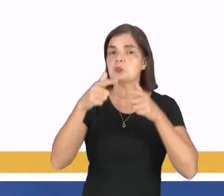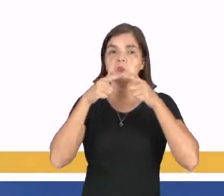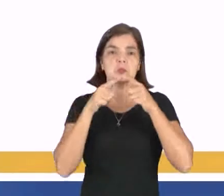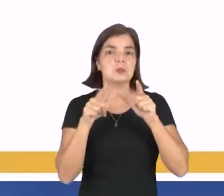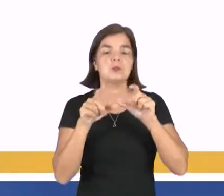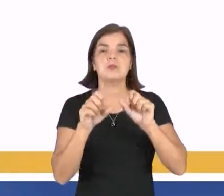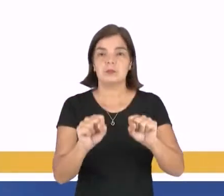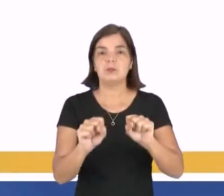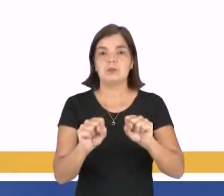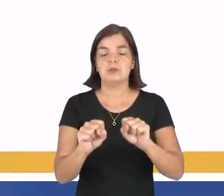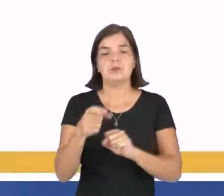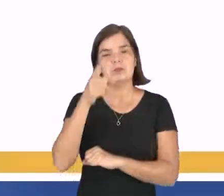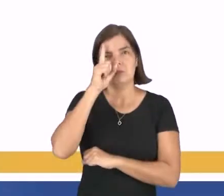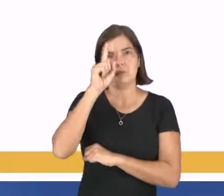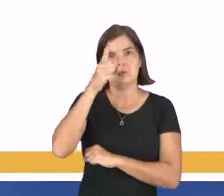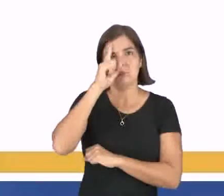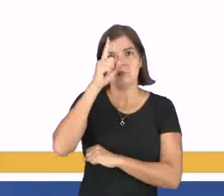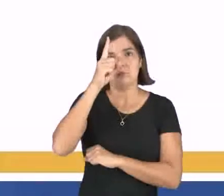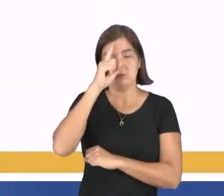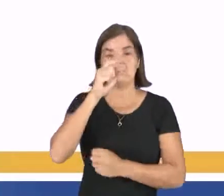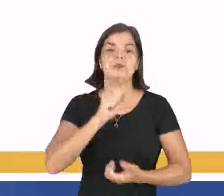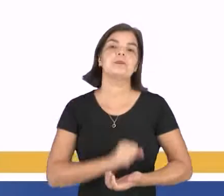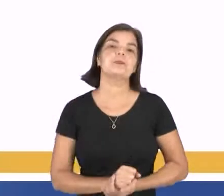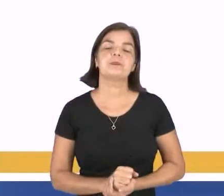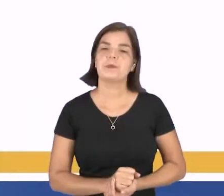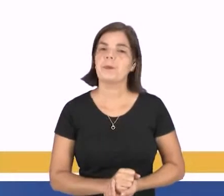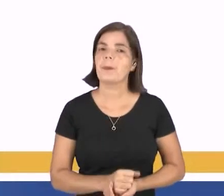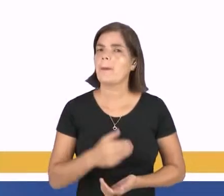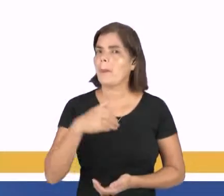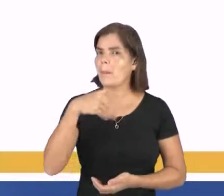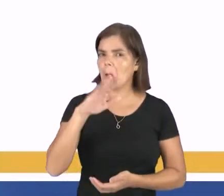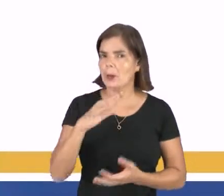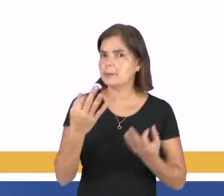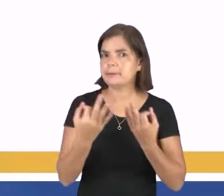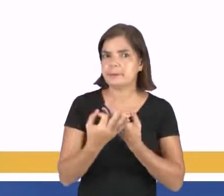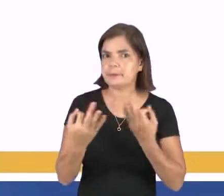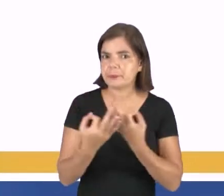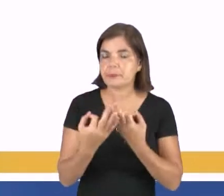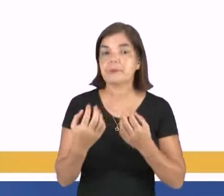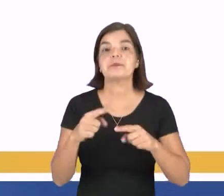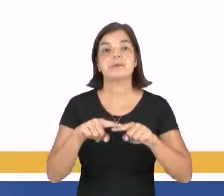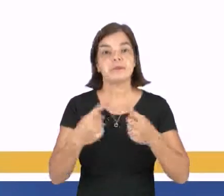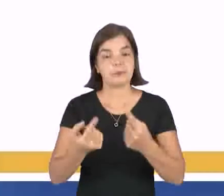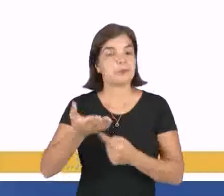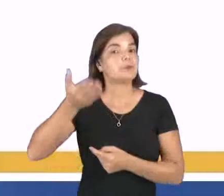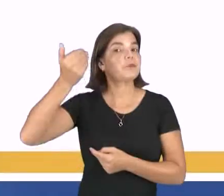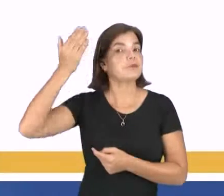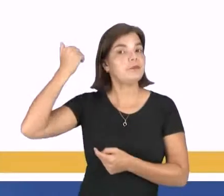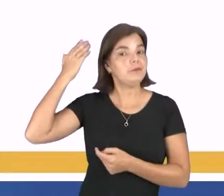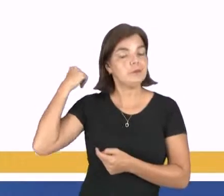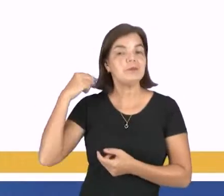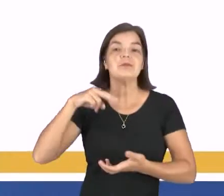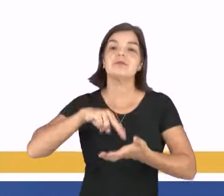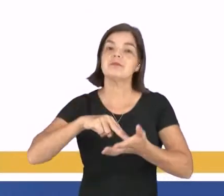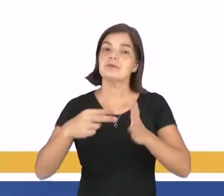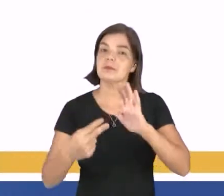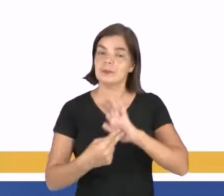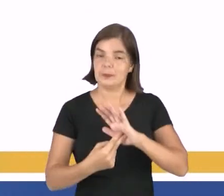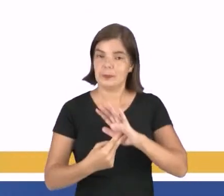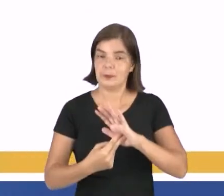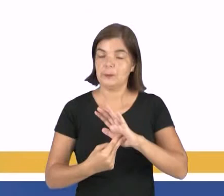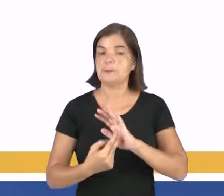cotidiana o pretérito-mais-que-perfeito mas o pretérito-mais-que-perfeito ele indica um